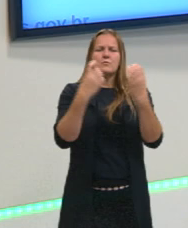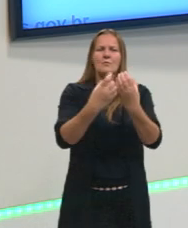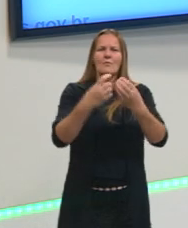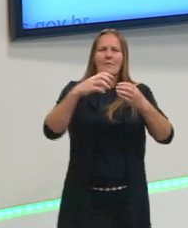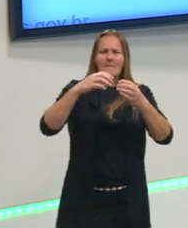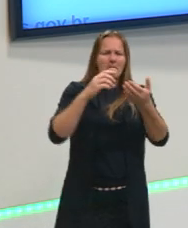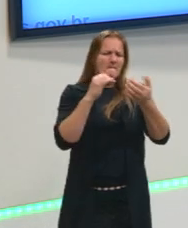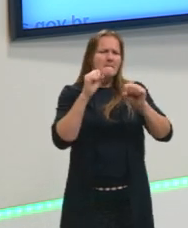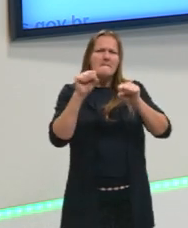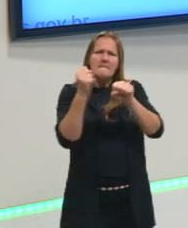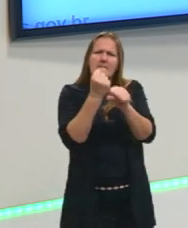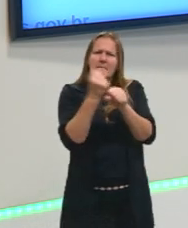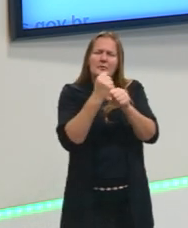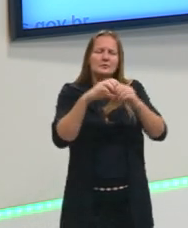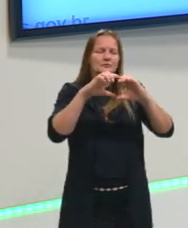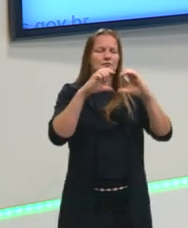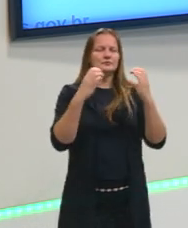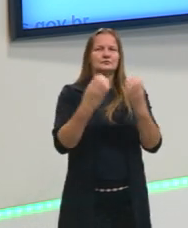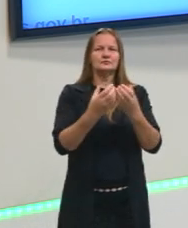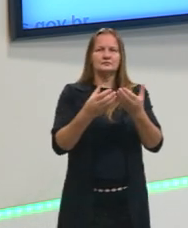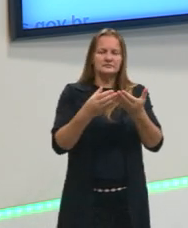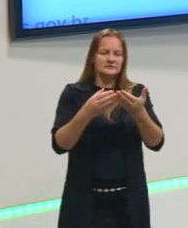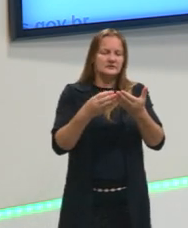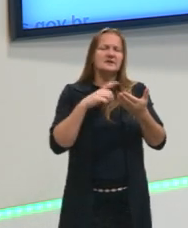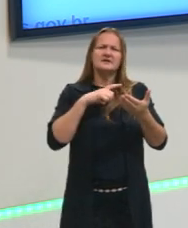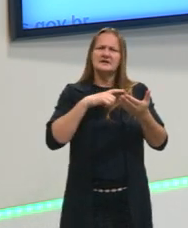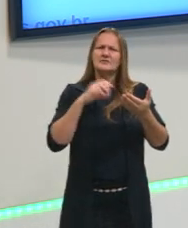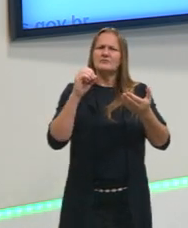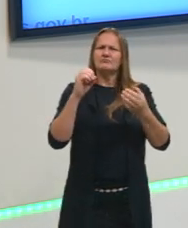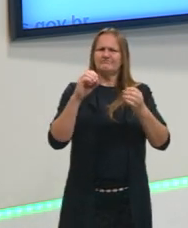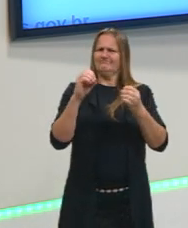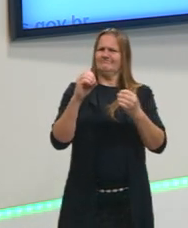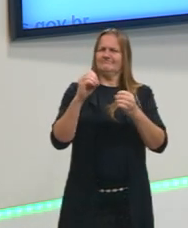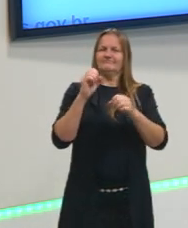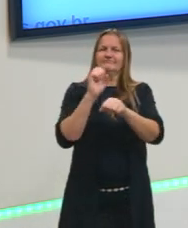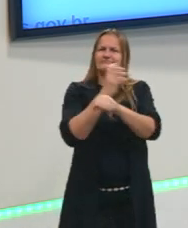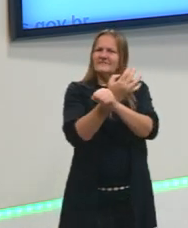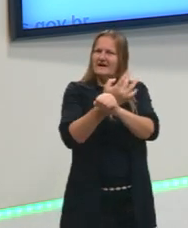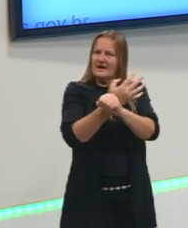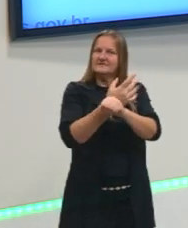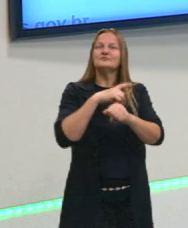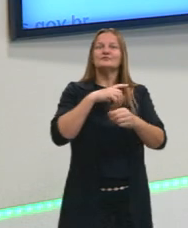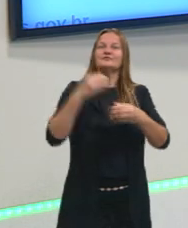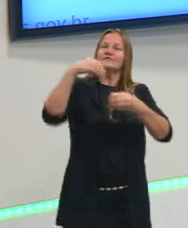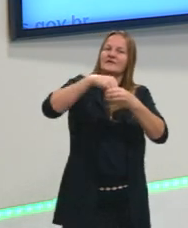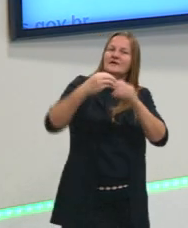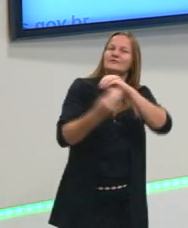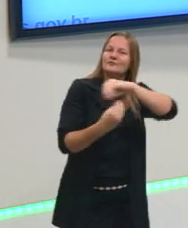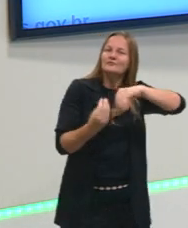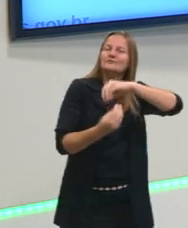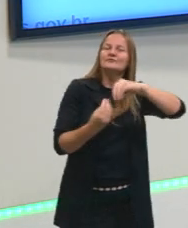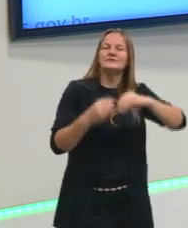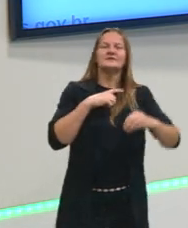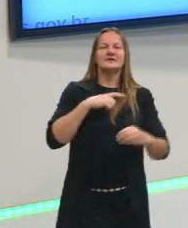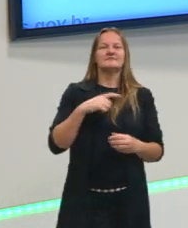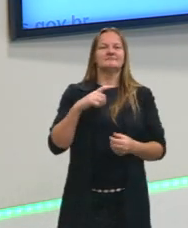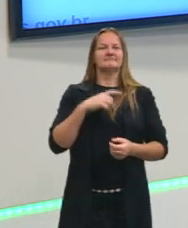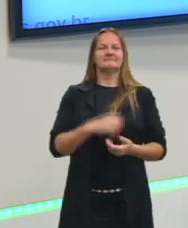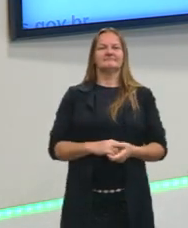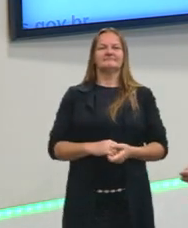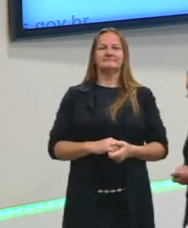gente ler o rótulo de um alimento deixa eu ver que muitos conservantes e antioxidantes são ácidos então eles estão aí sempre